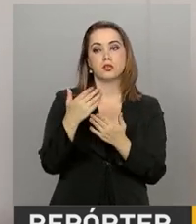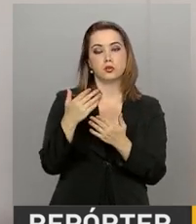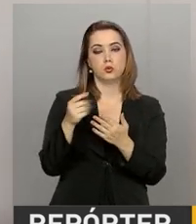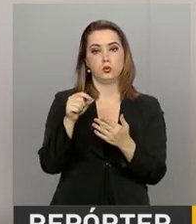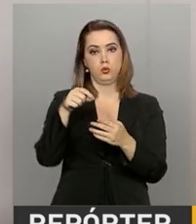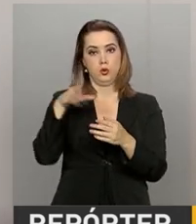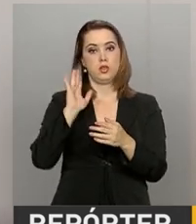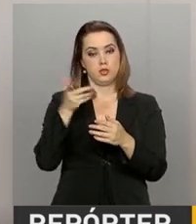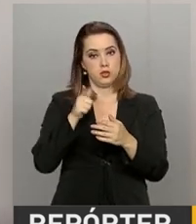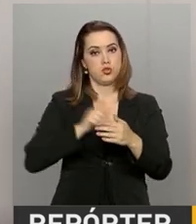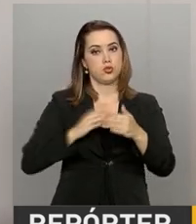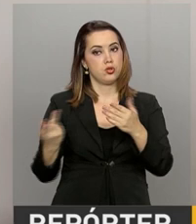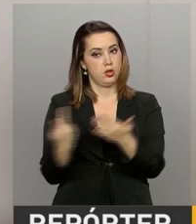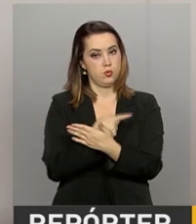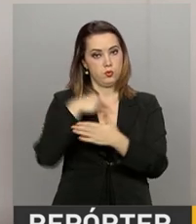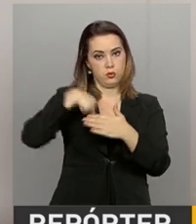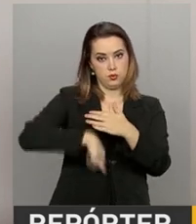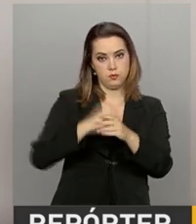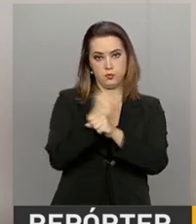previstas,